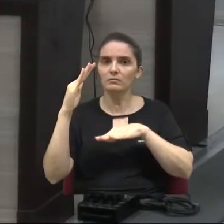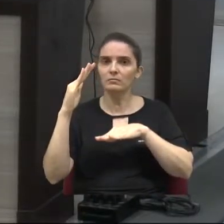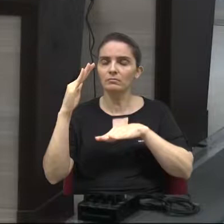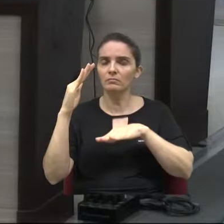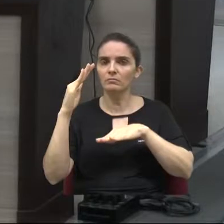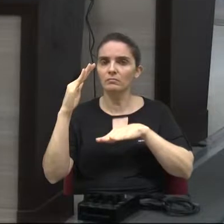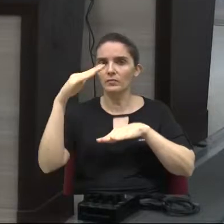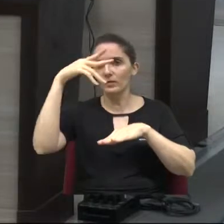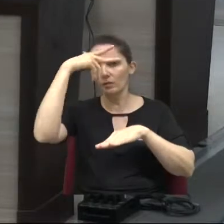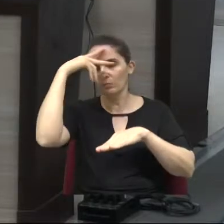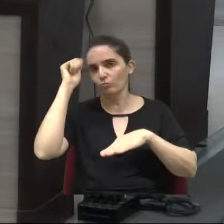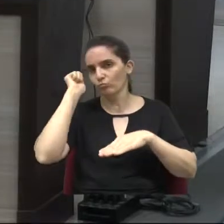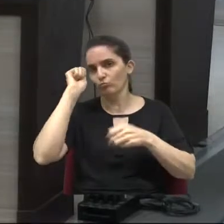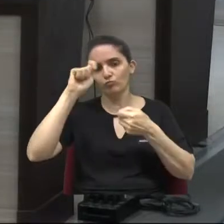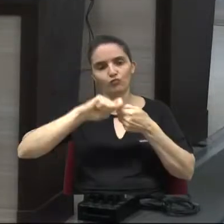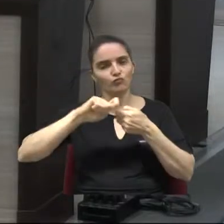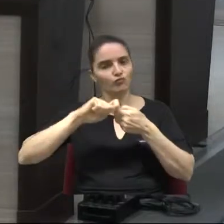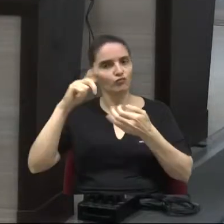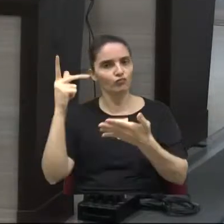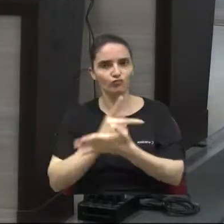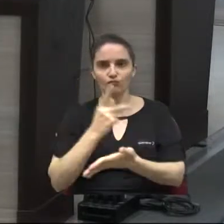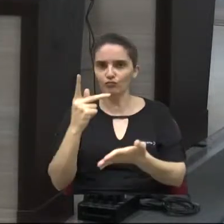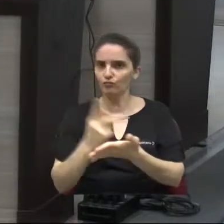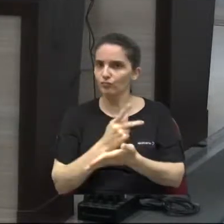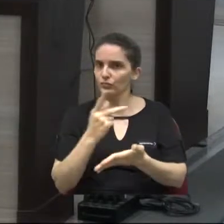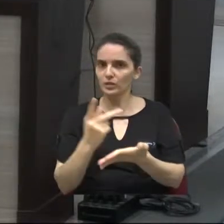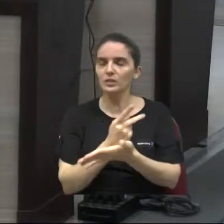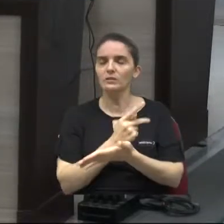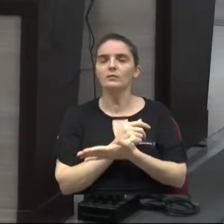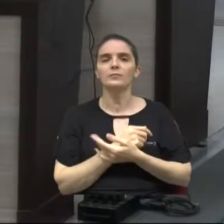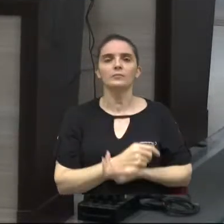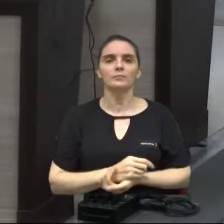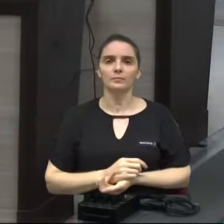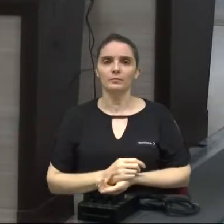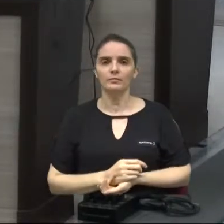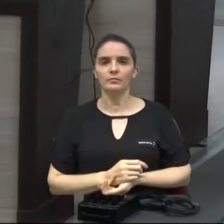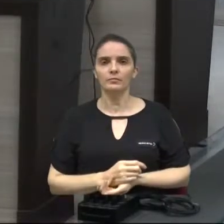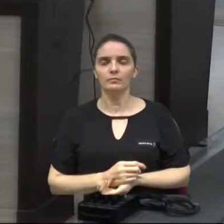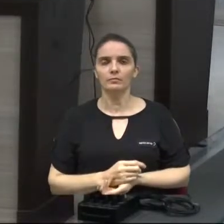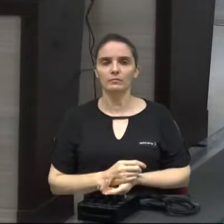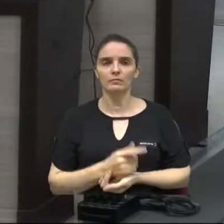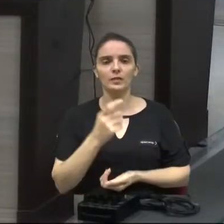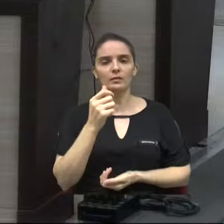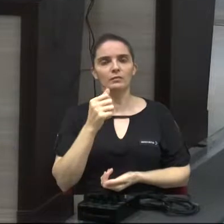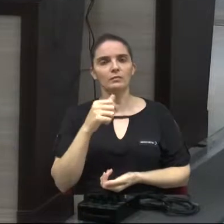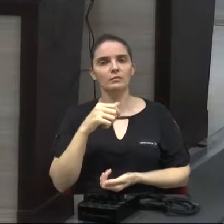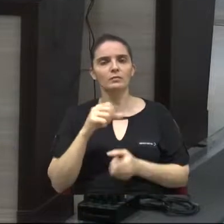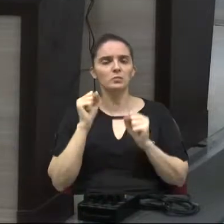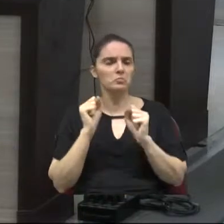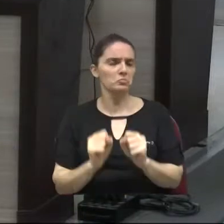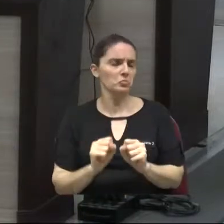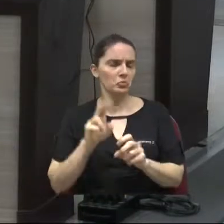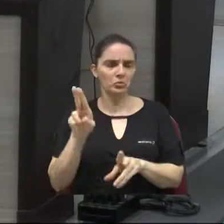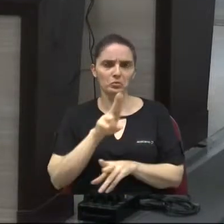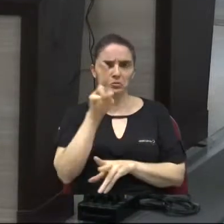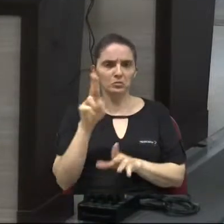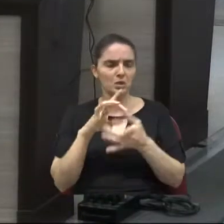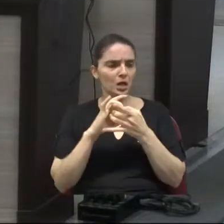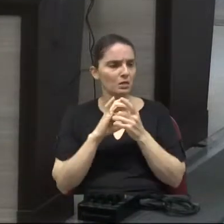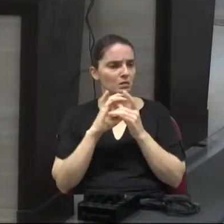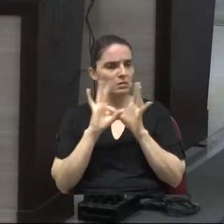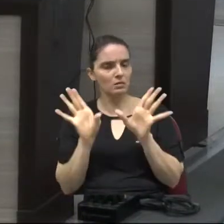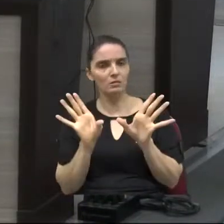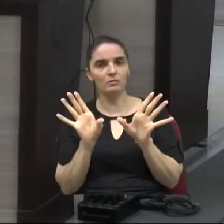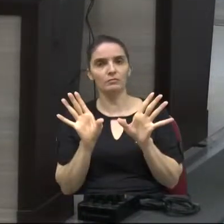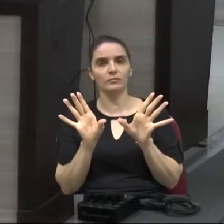está agindo de forma irregular. Então, existe sim ainda a rúbrica do subsídio, que ele pode usar como ele queira, da forma